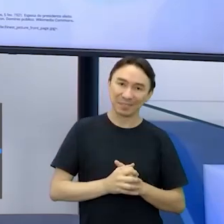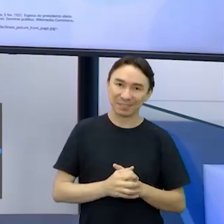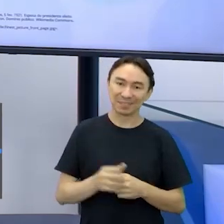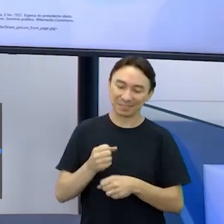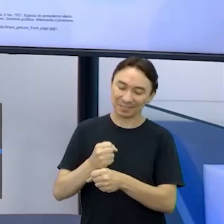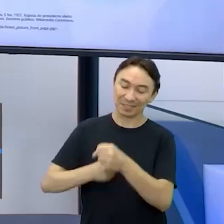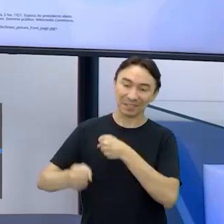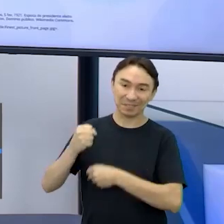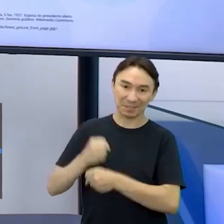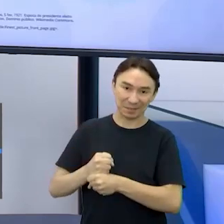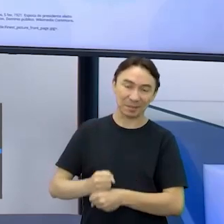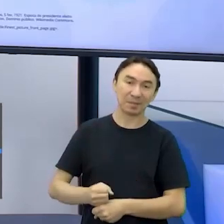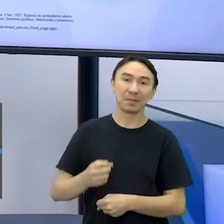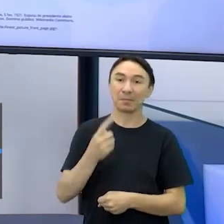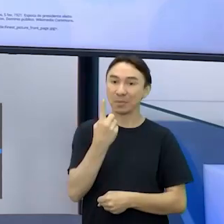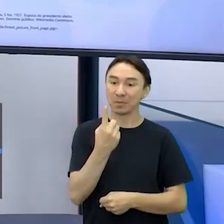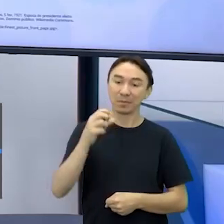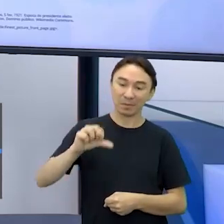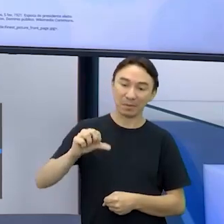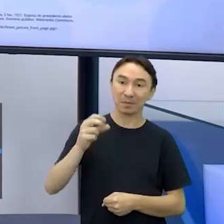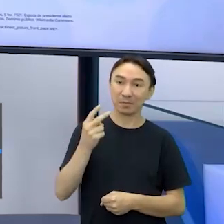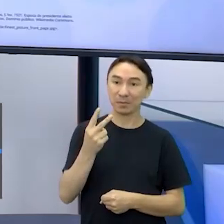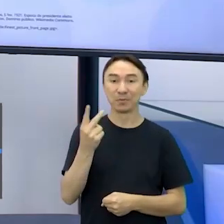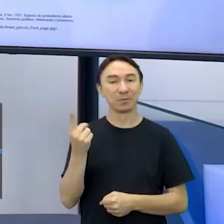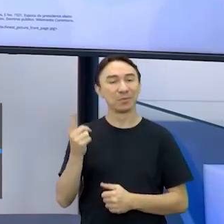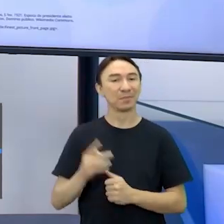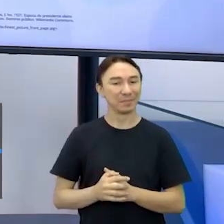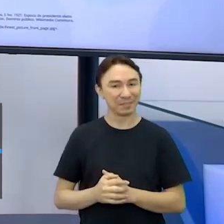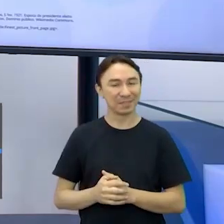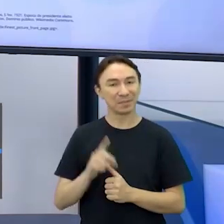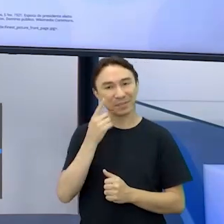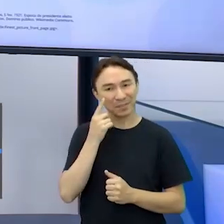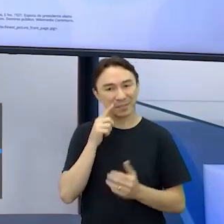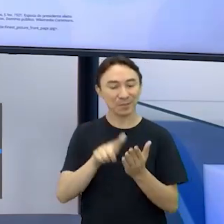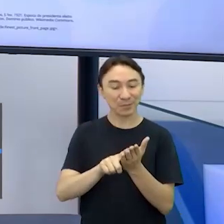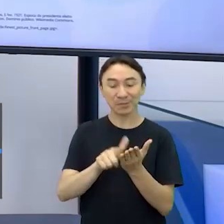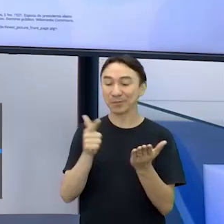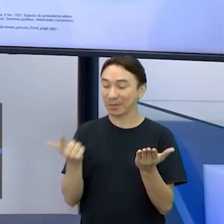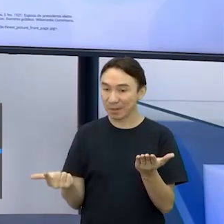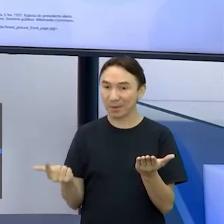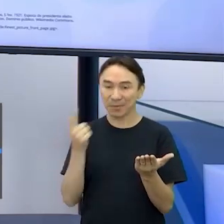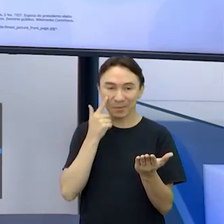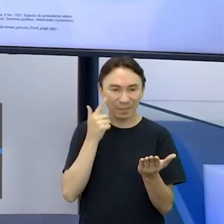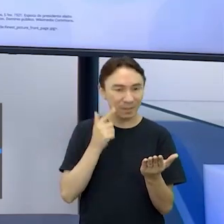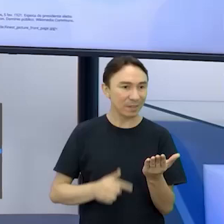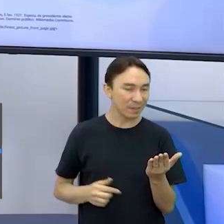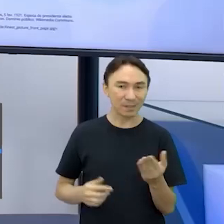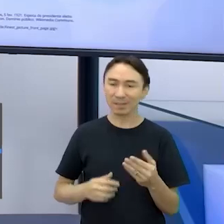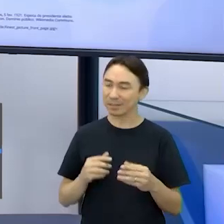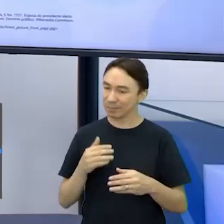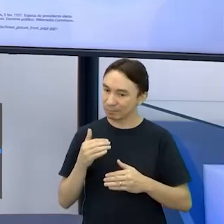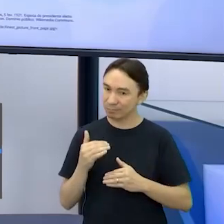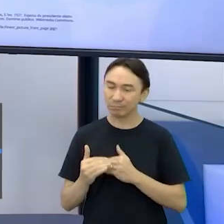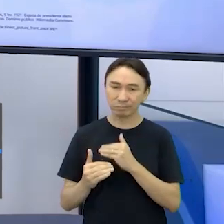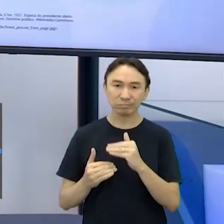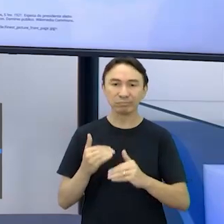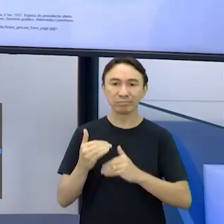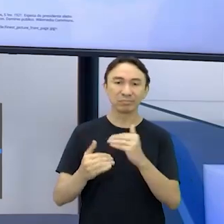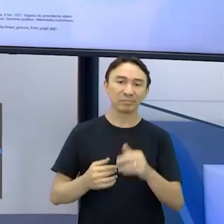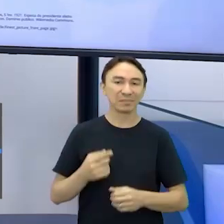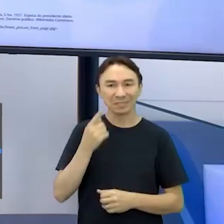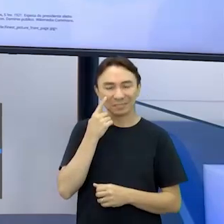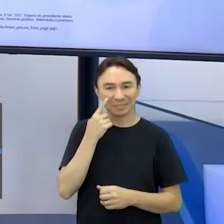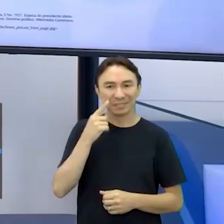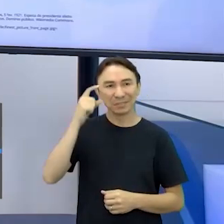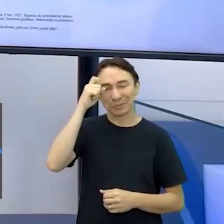equipamentos foram se aprimorando. Mas é legal perceber como os jornais vão se estruturando. Olha só, acho que era difícil colocar uma foto pequenininha, né? Então os